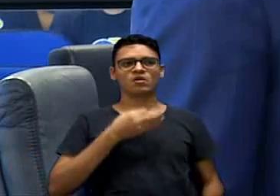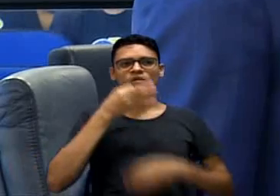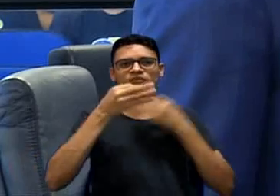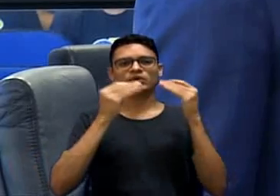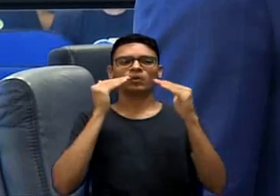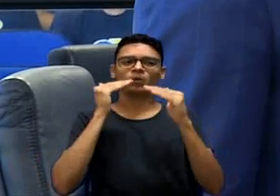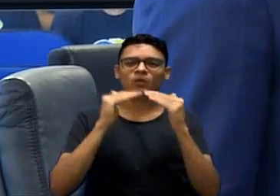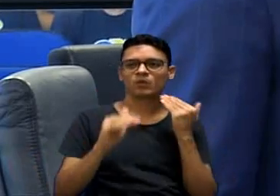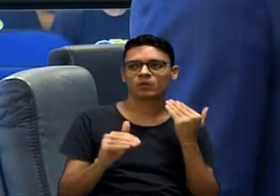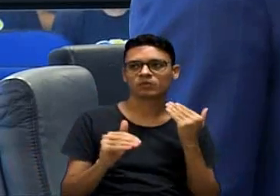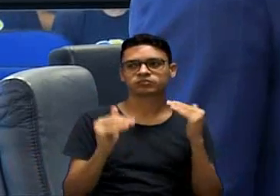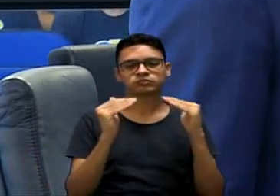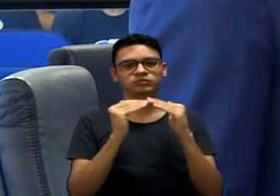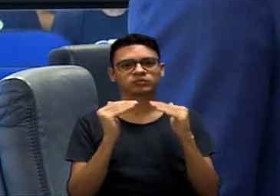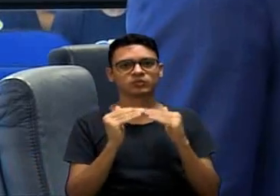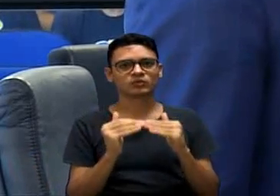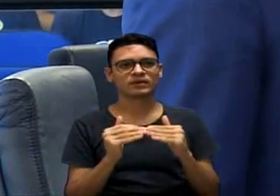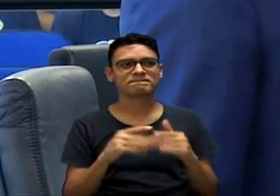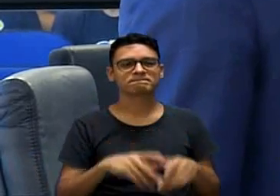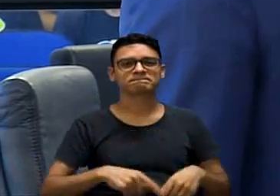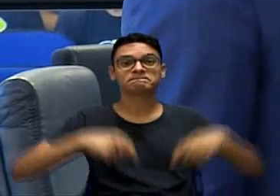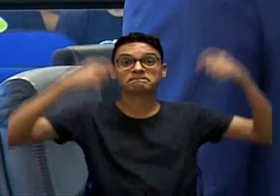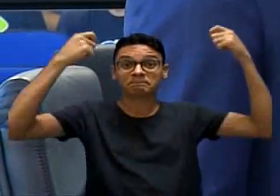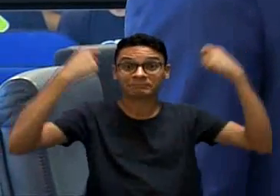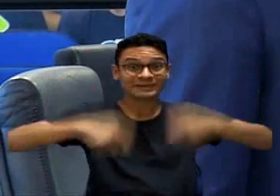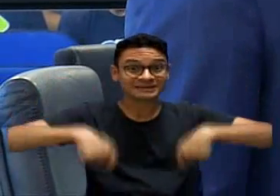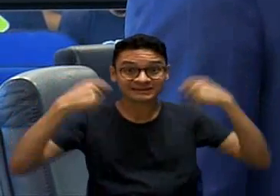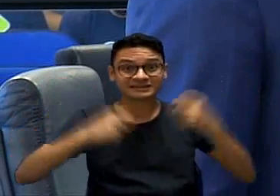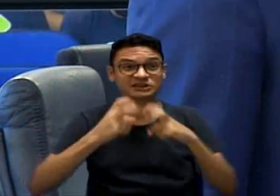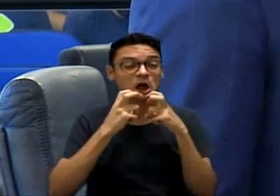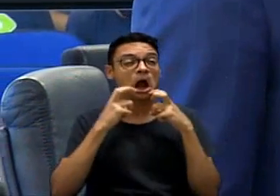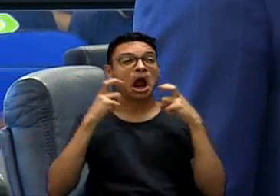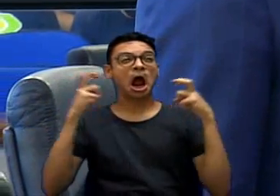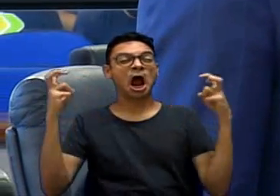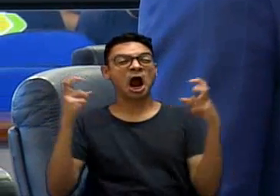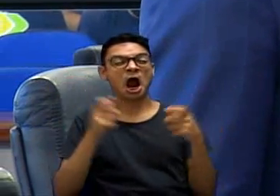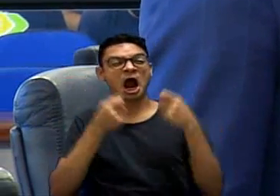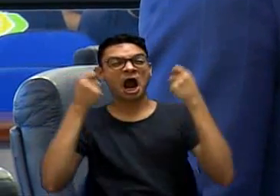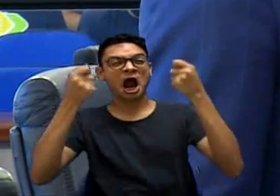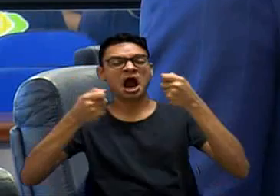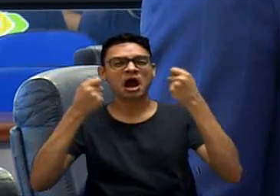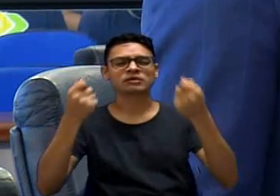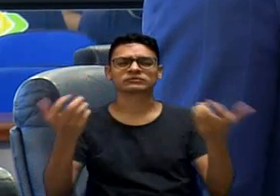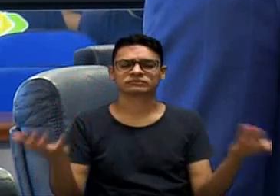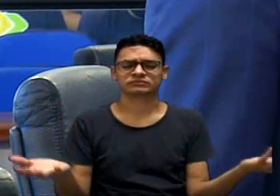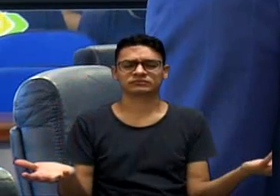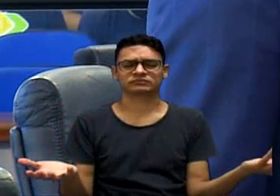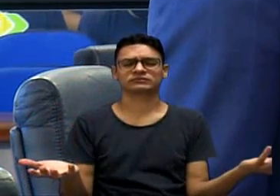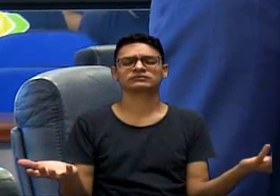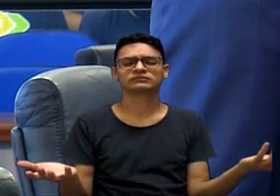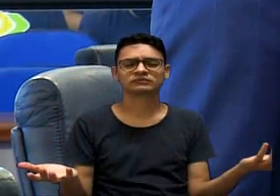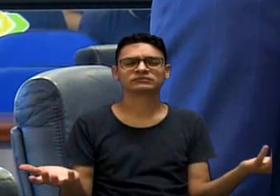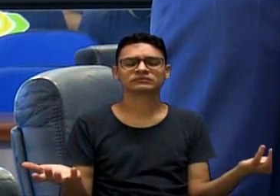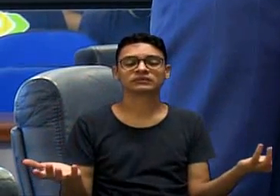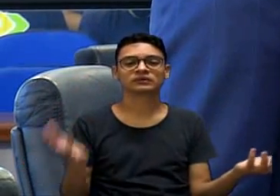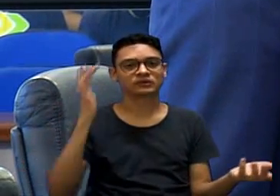ou favorável que nós precisamos ouvir gritos, berros. Acho que as